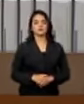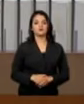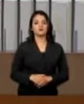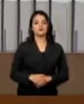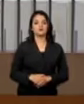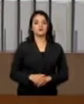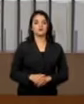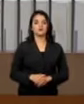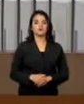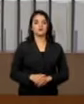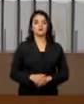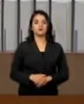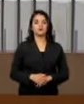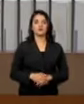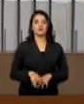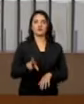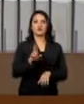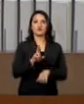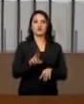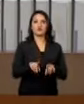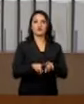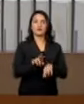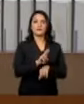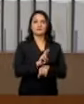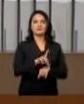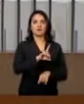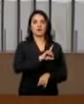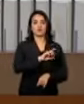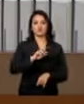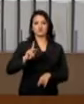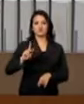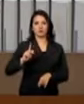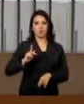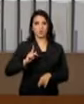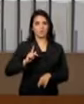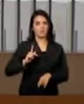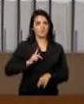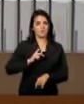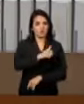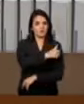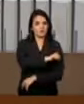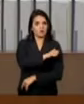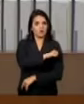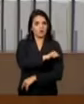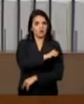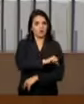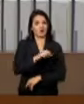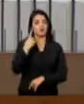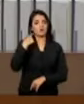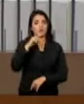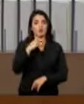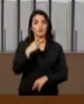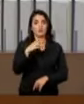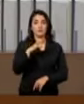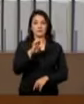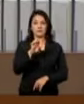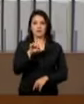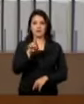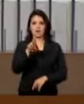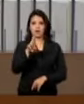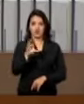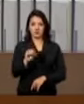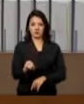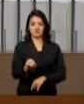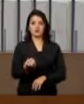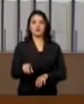Pelo amicus curiae, Defensor Público do Estado do Rio de Janeiro, doutor Pedro Carriello, Defensor Público do Estado do Rio de Janeiro. Pelo